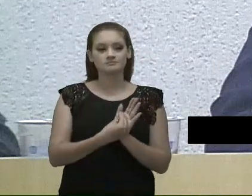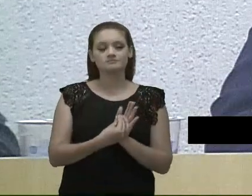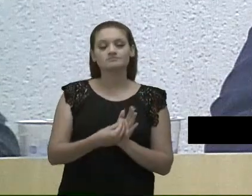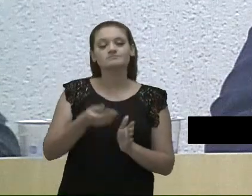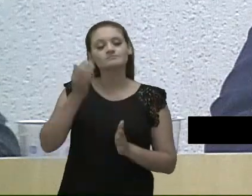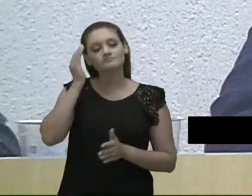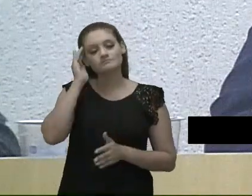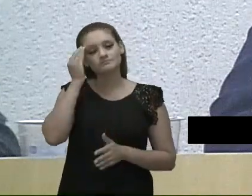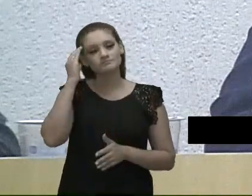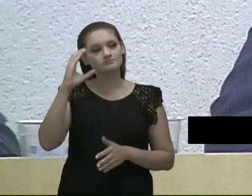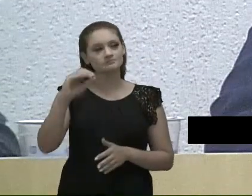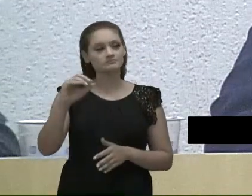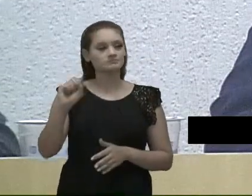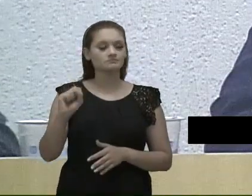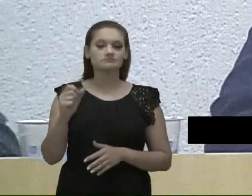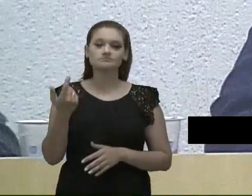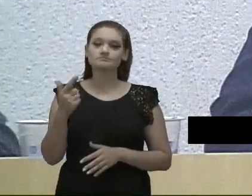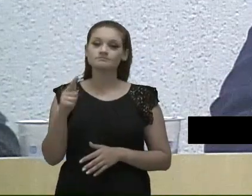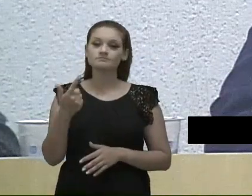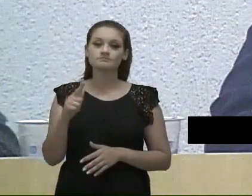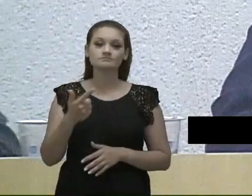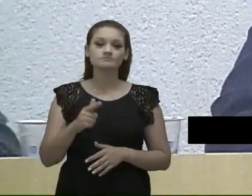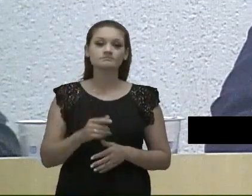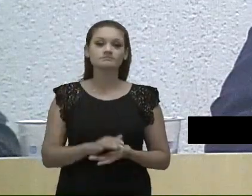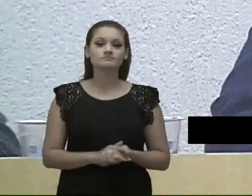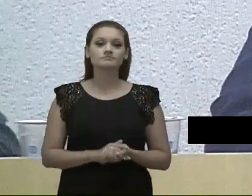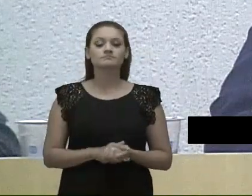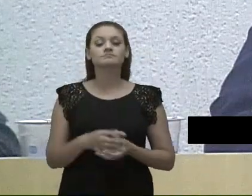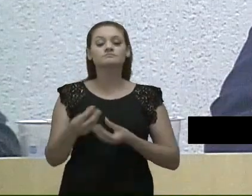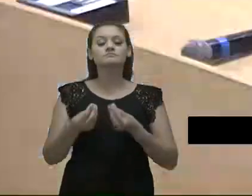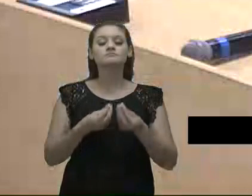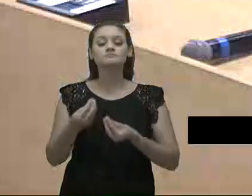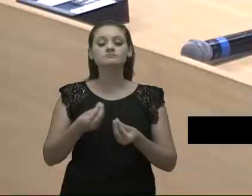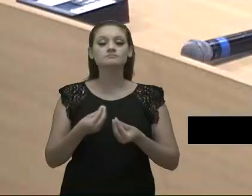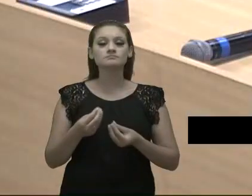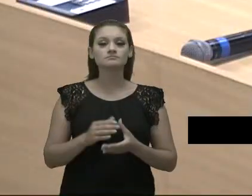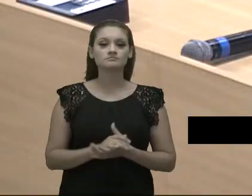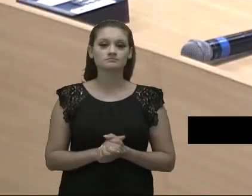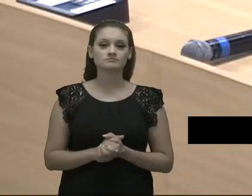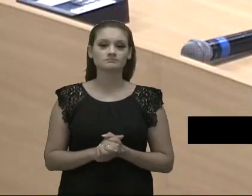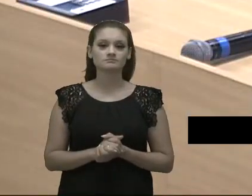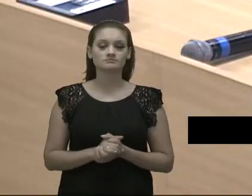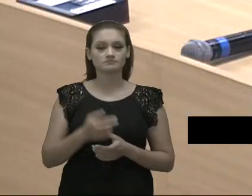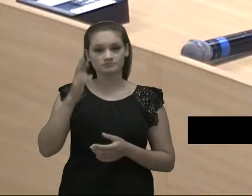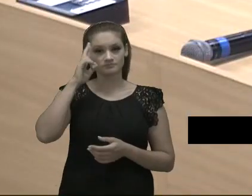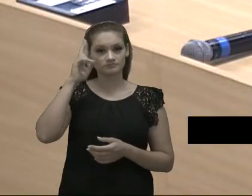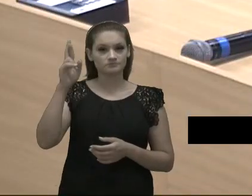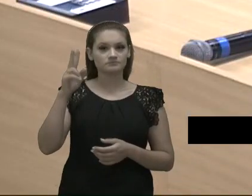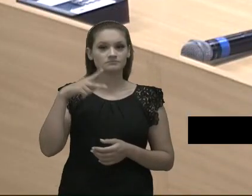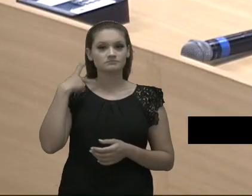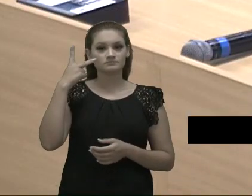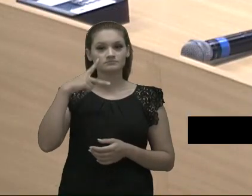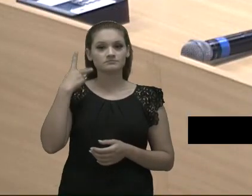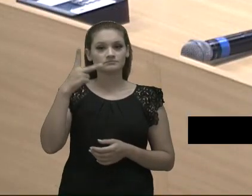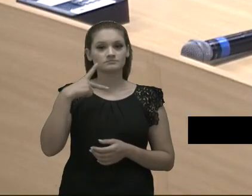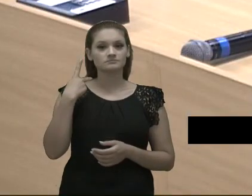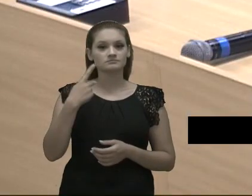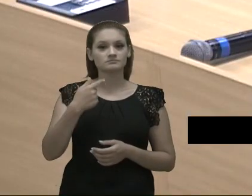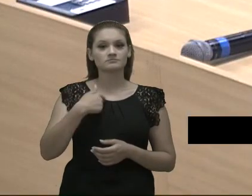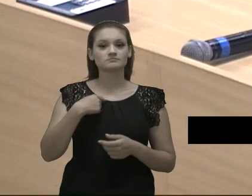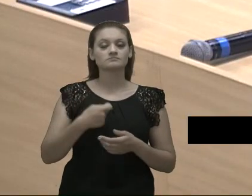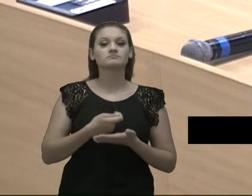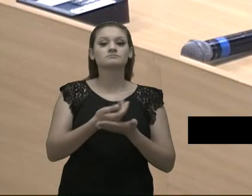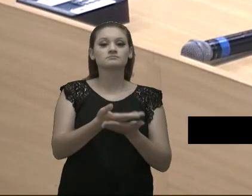por parte da OS e não está tendo. Como seria isso? Inclusive, senhor vereador, ela esteve conversando comigo, ela entregou